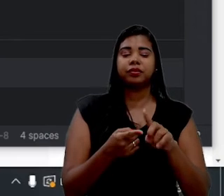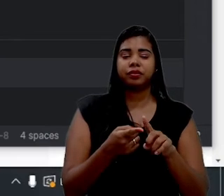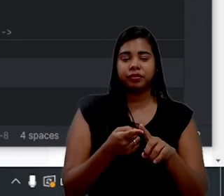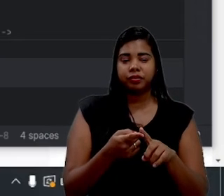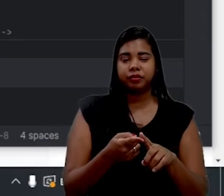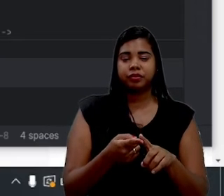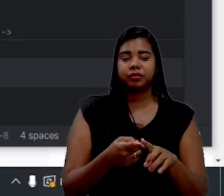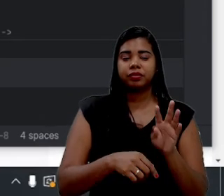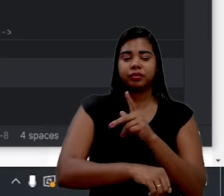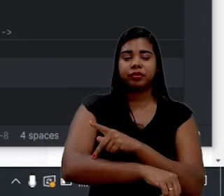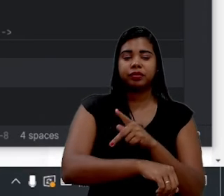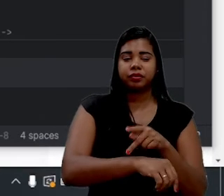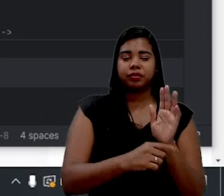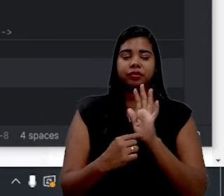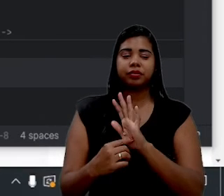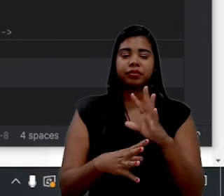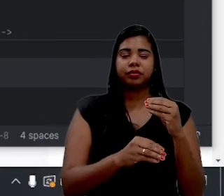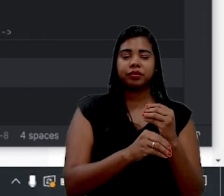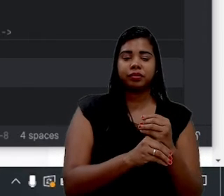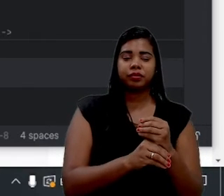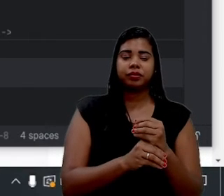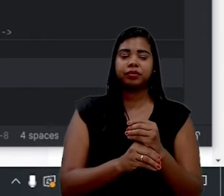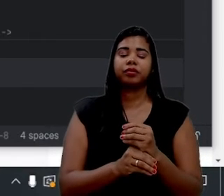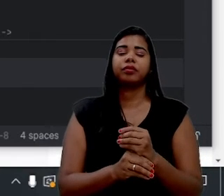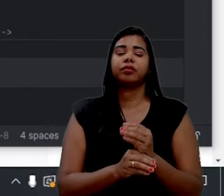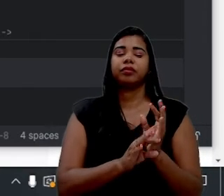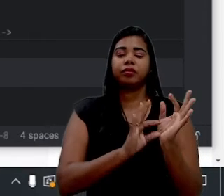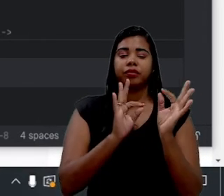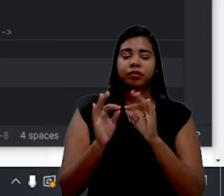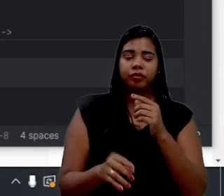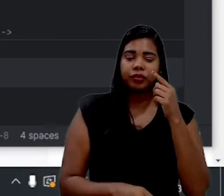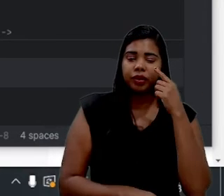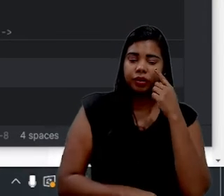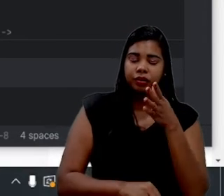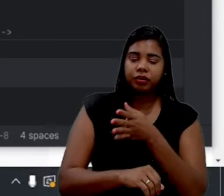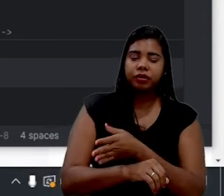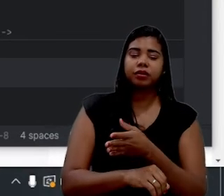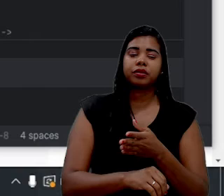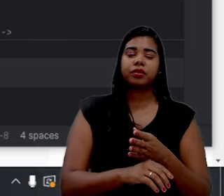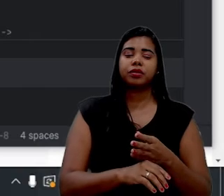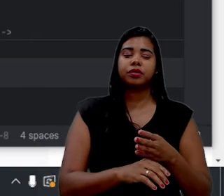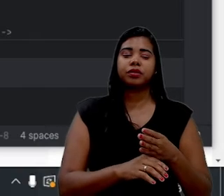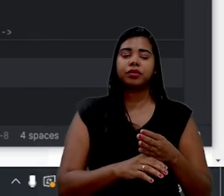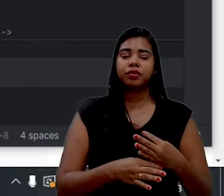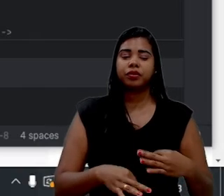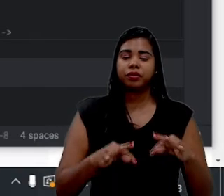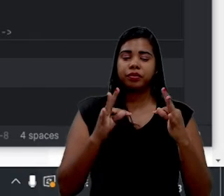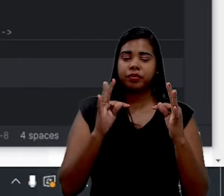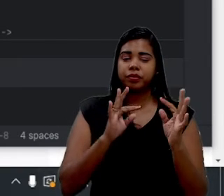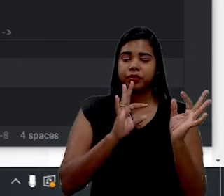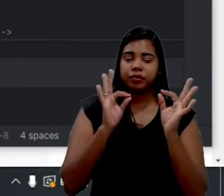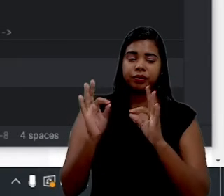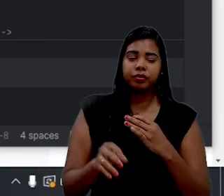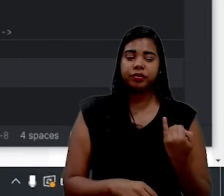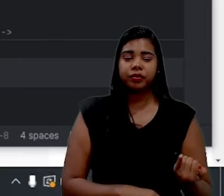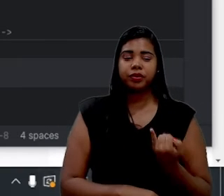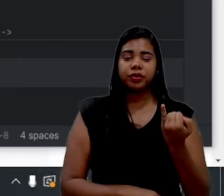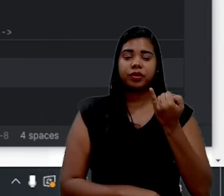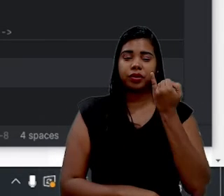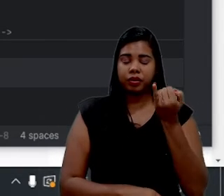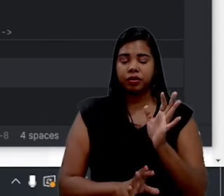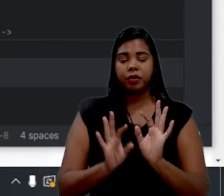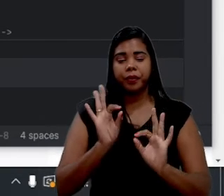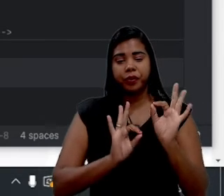né? Para saber quem for acessar e saber o que é cada parte. Mas, pelo menos o interessante é que esteja assim bem